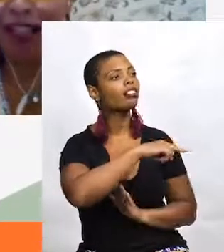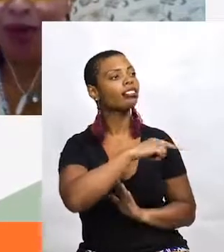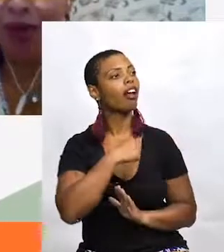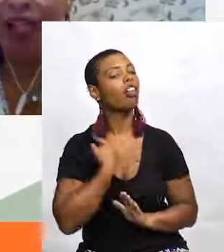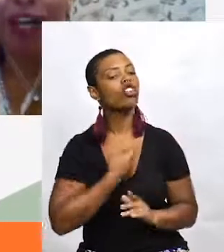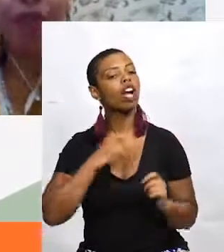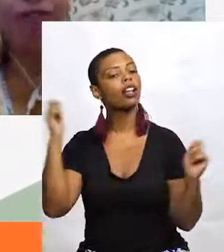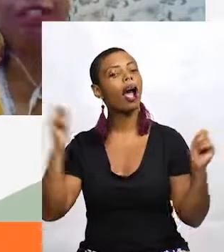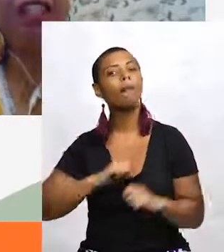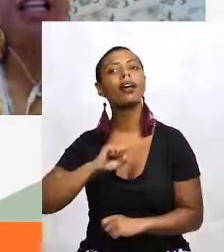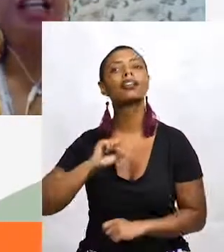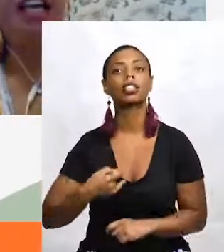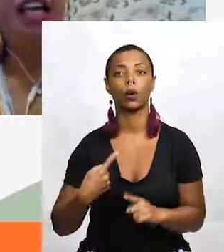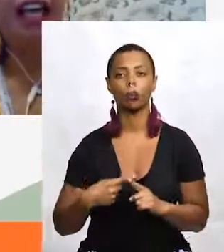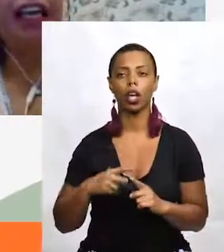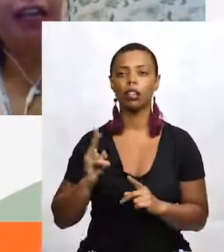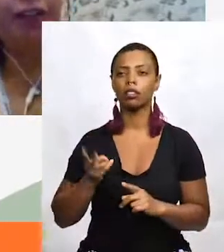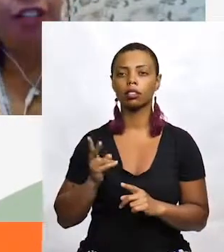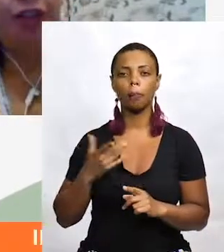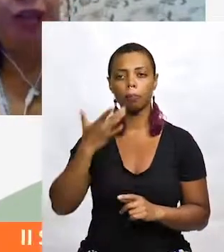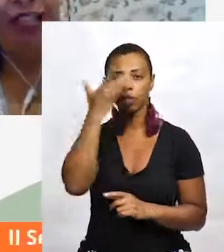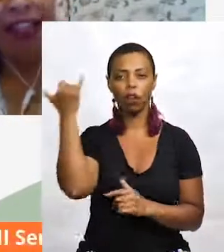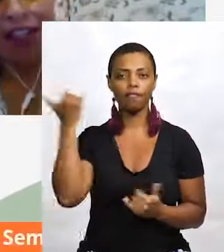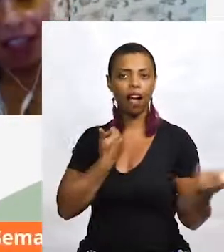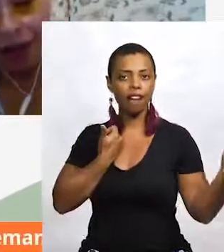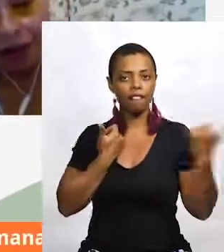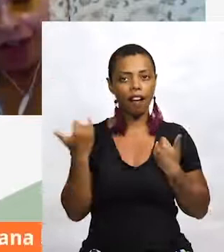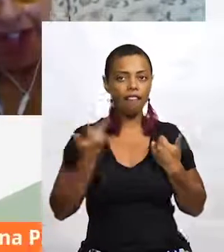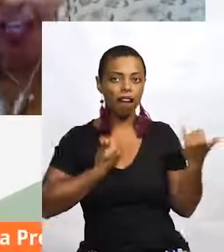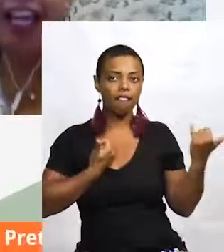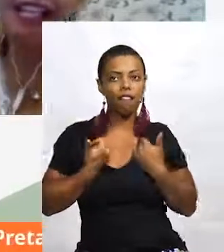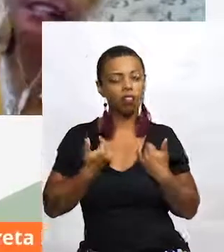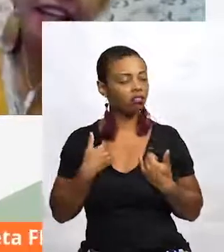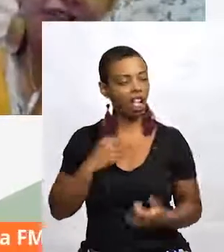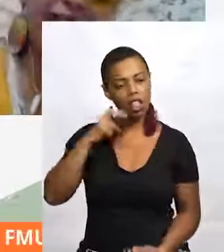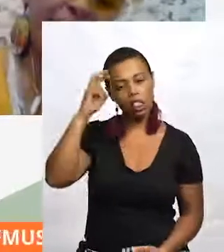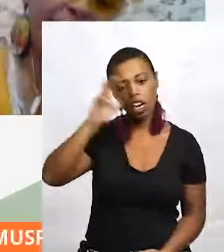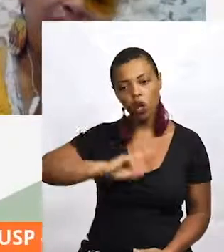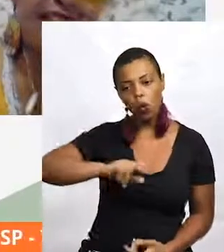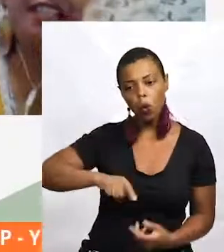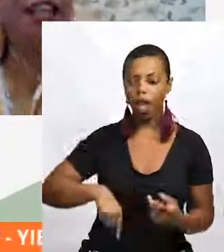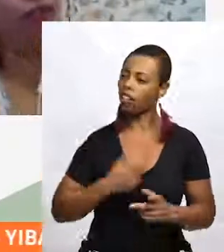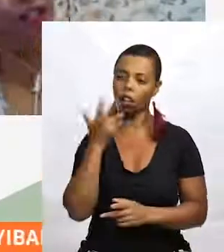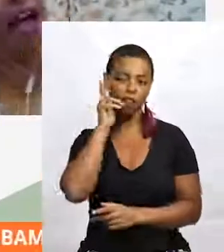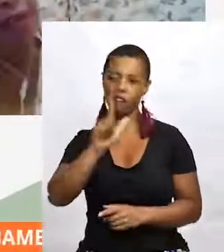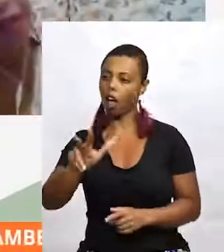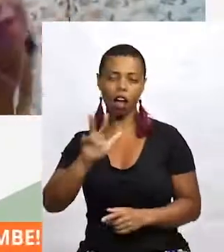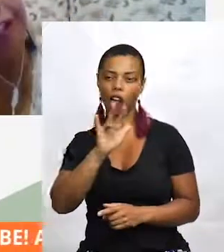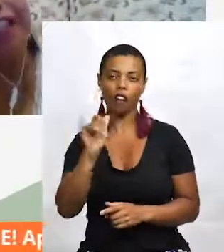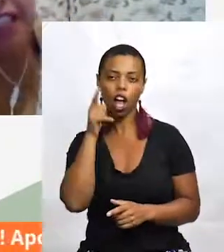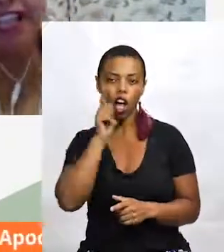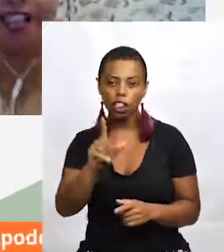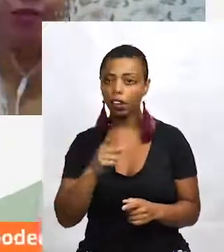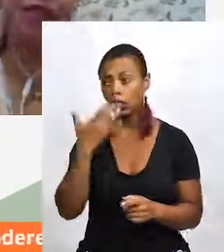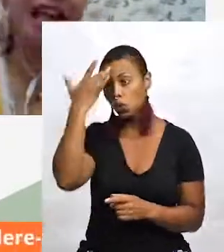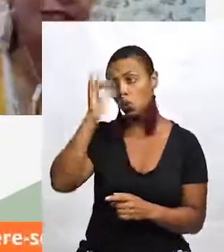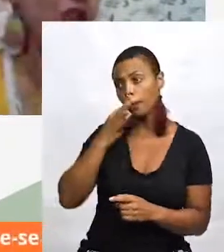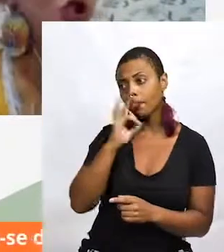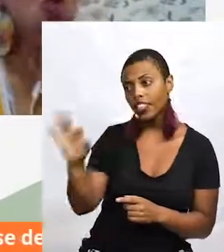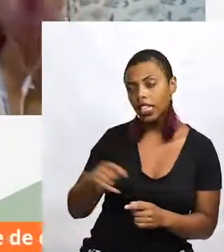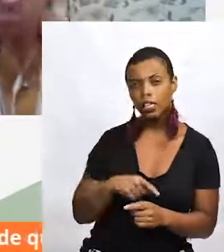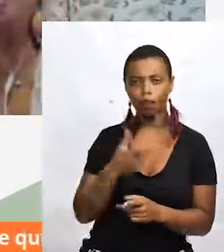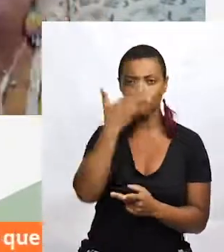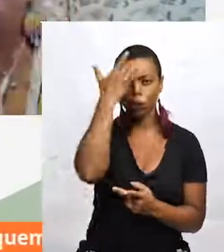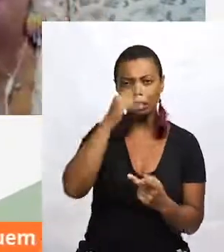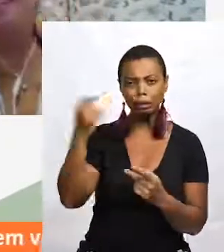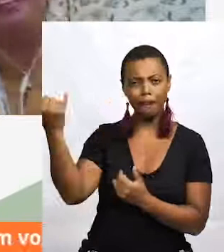minha vida toda eu ouvi. Você não é inteligente o suficiente, você não vai conseguir, você não sabe física, você não sabe,